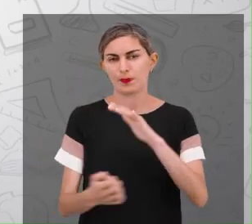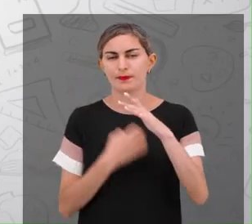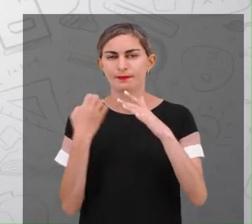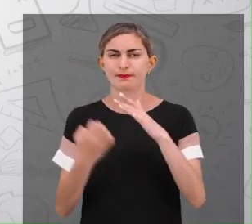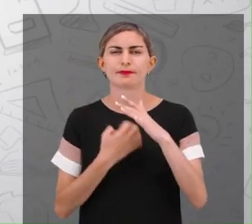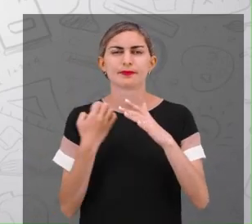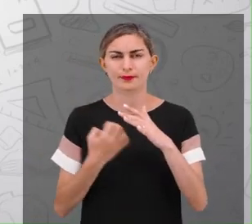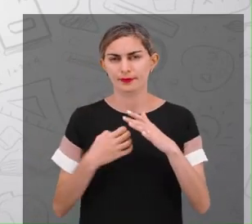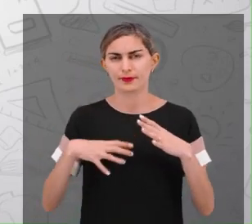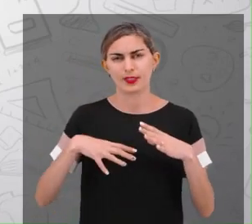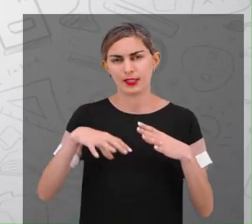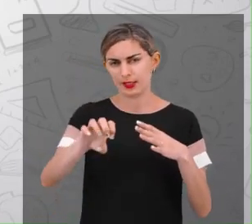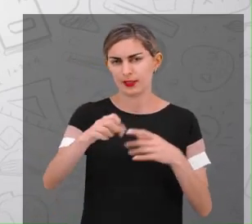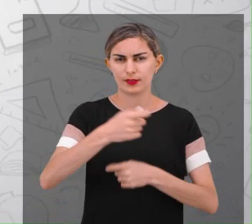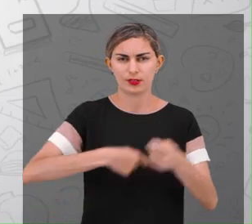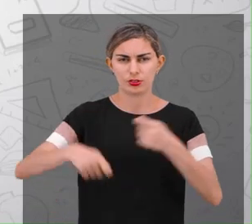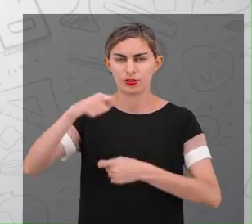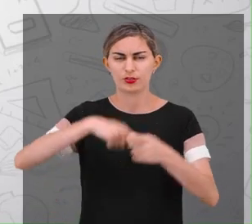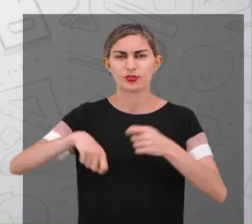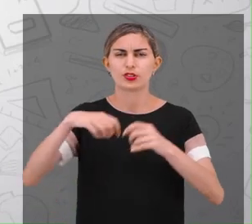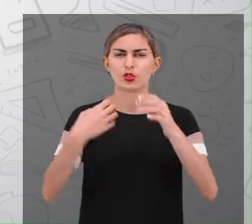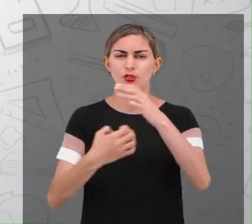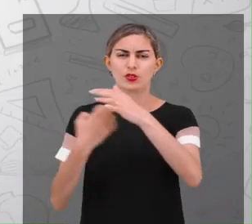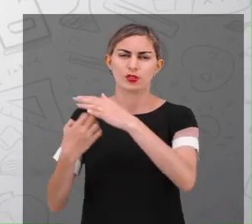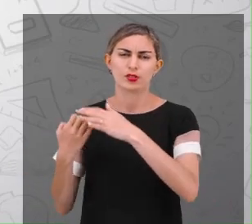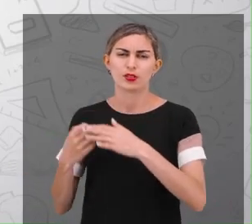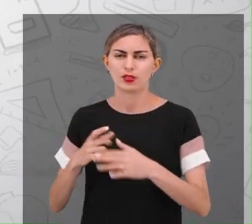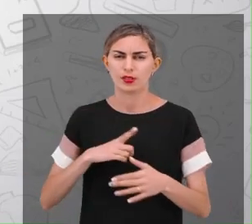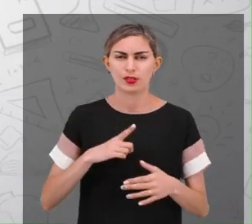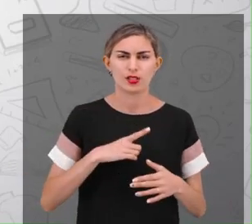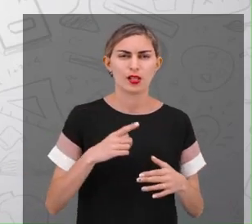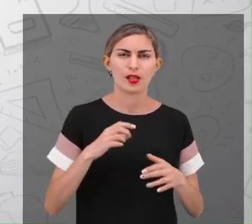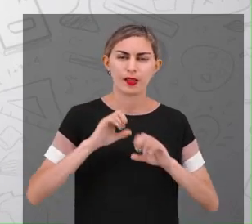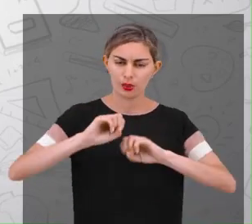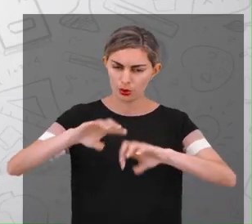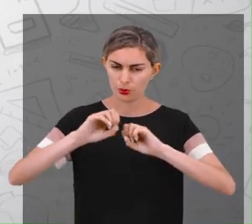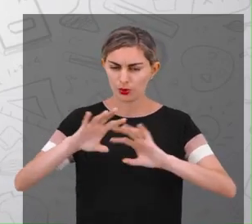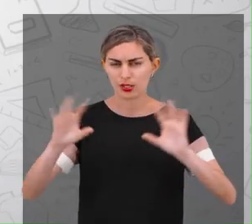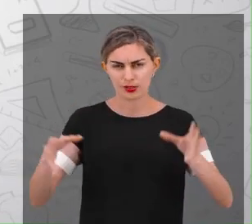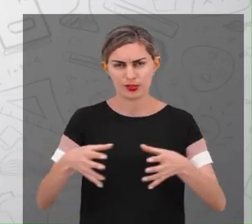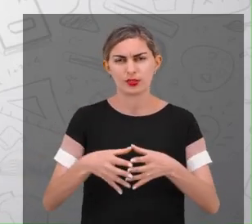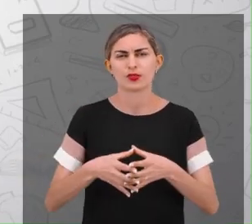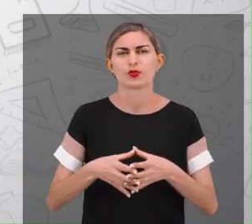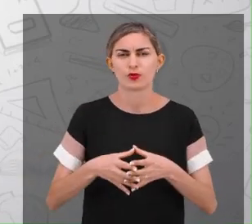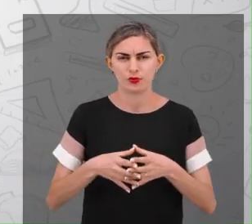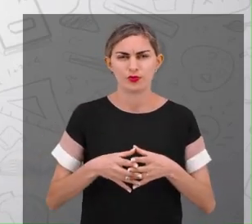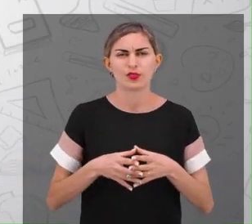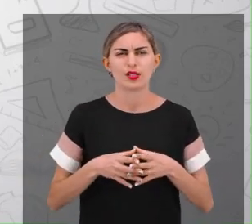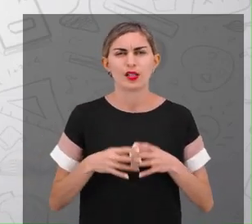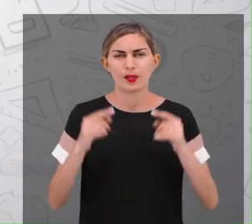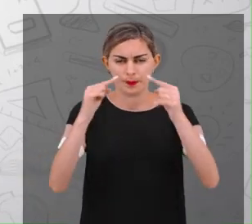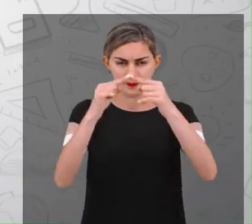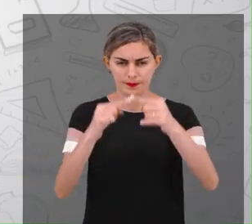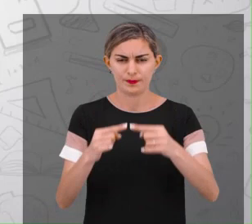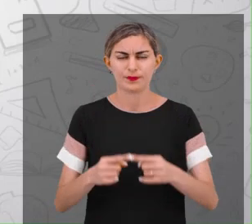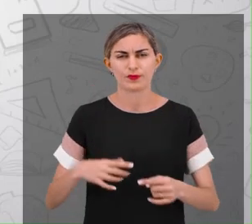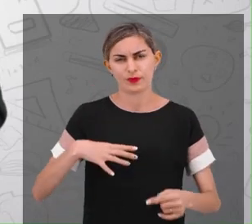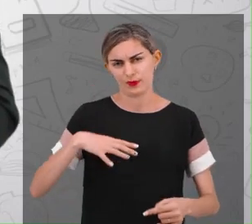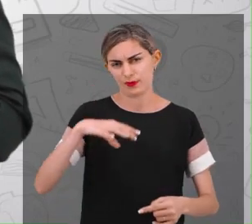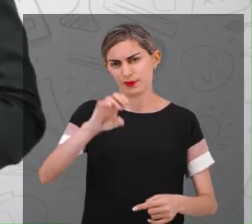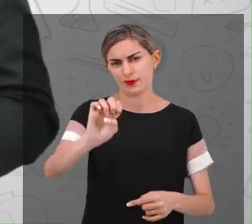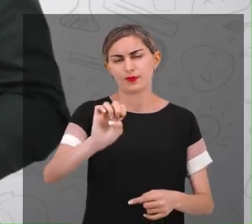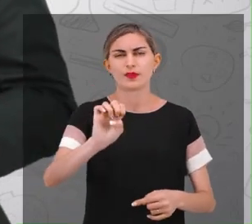empresa. A ética ela é administrável nas organizações desde que haja uma educação corporativa. A aplicação da ética